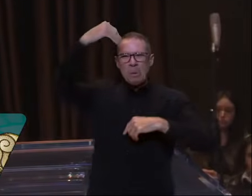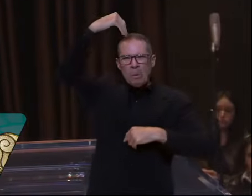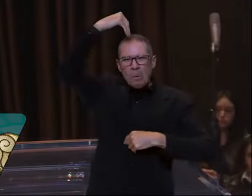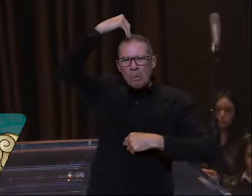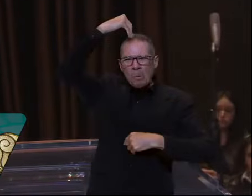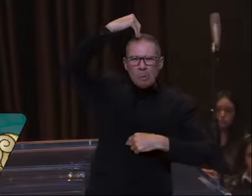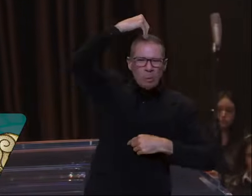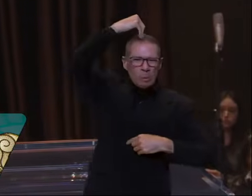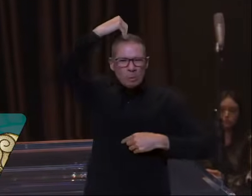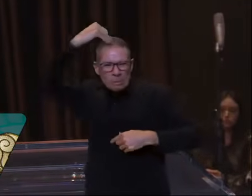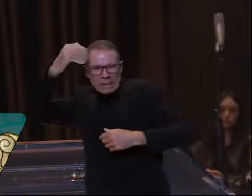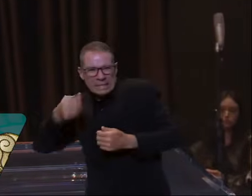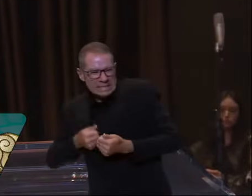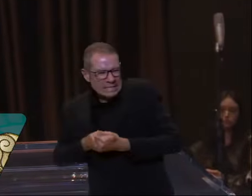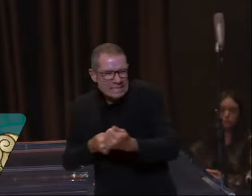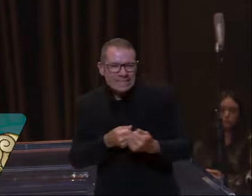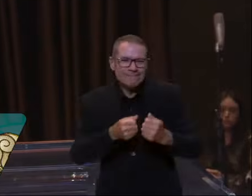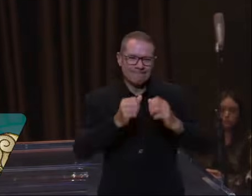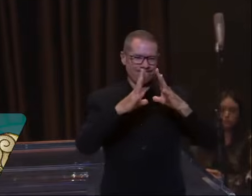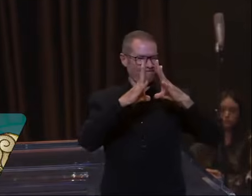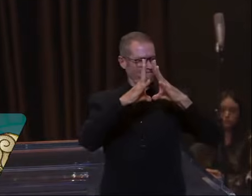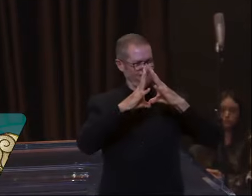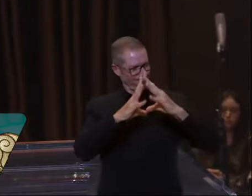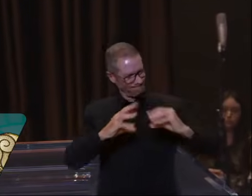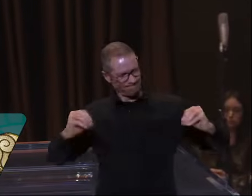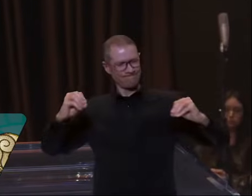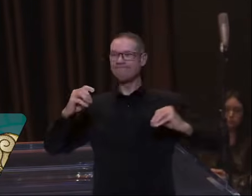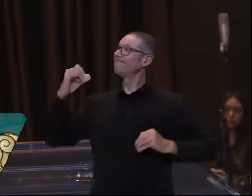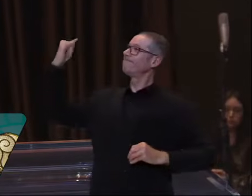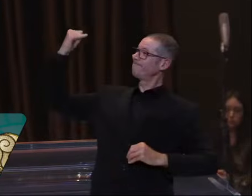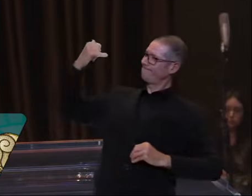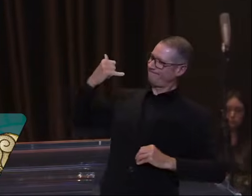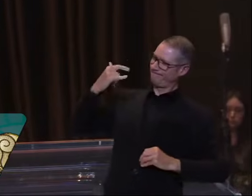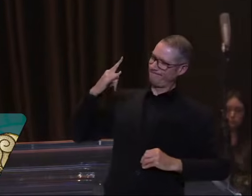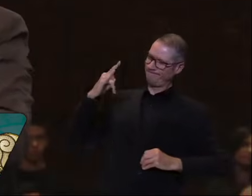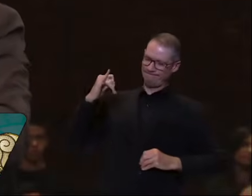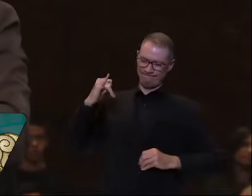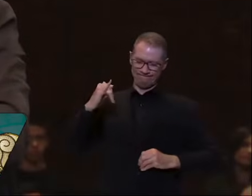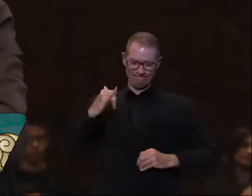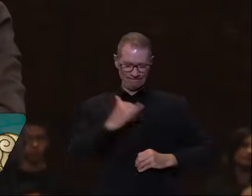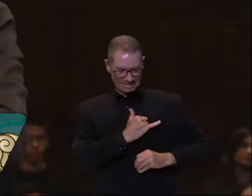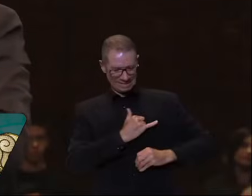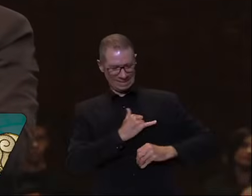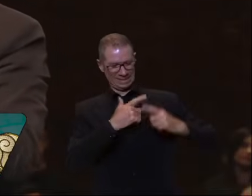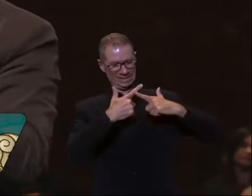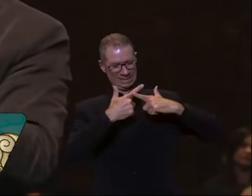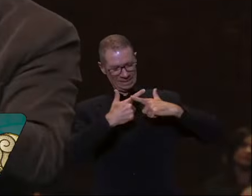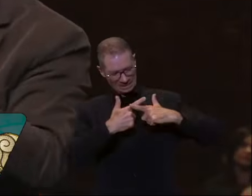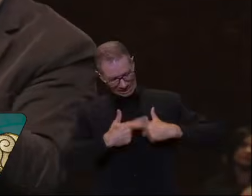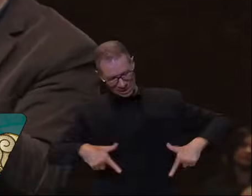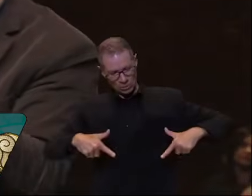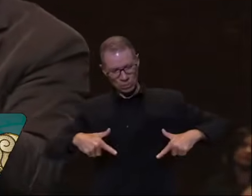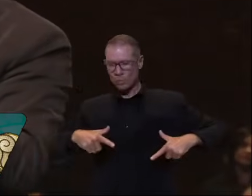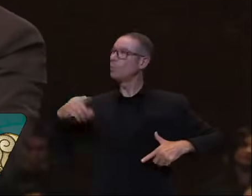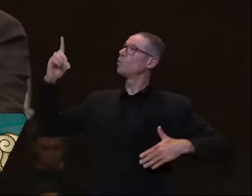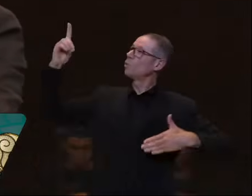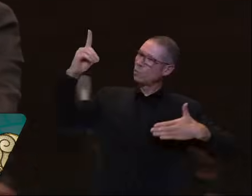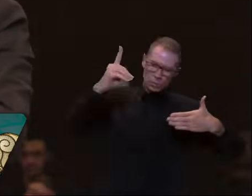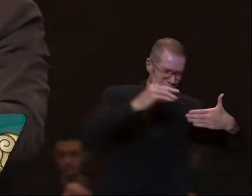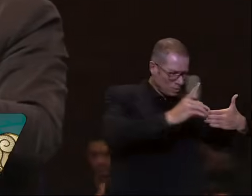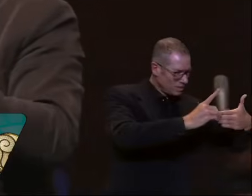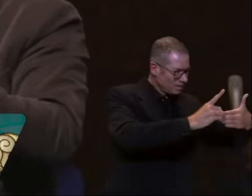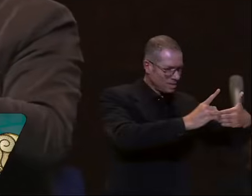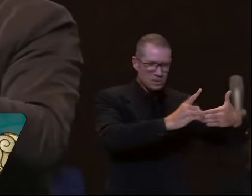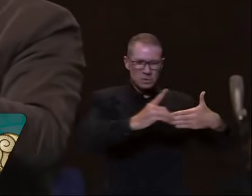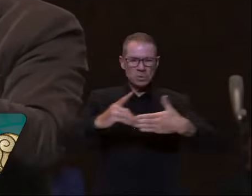te atormentam. Ele nos remiu e nos perdoou. Mas Ele te trouxe aqui para te lembrar: eu